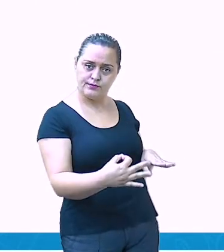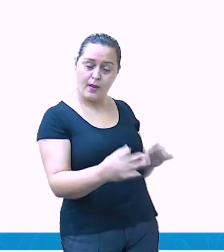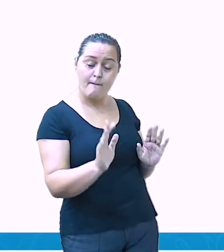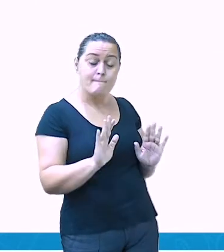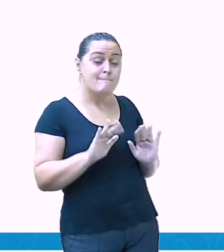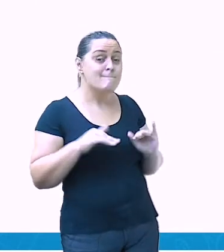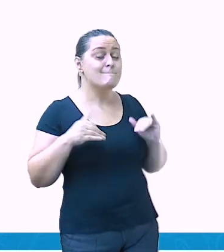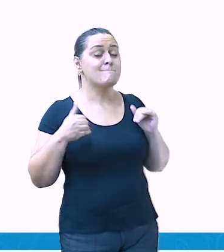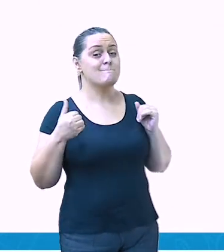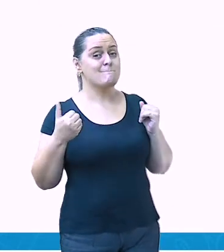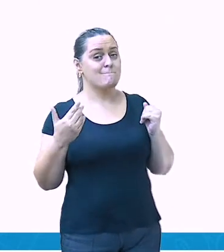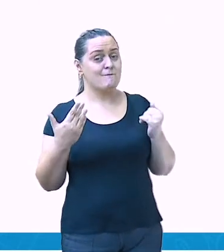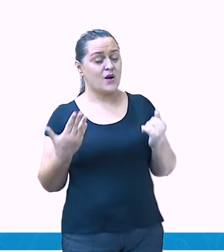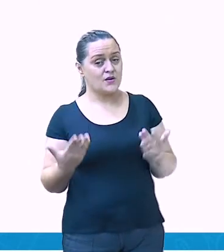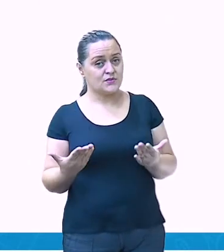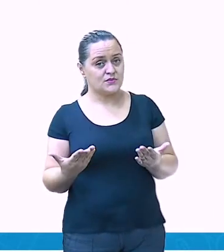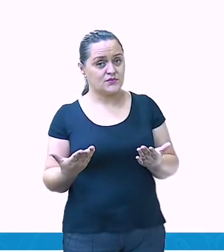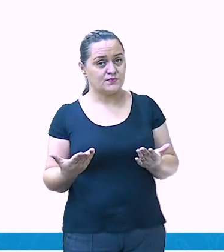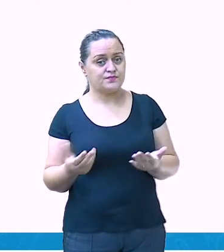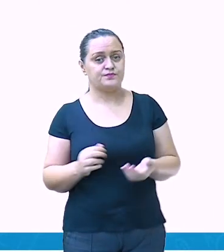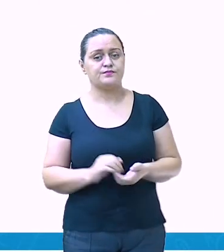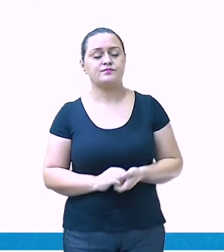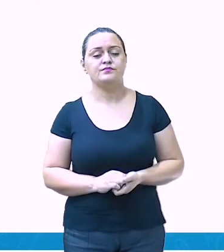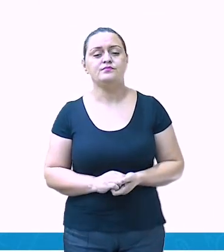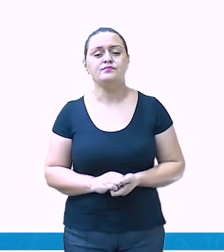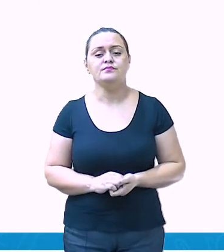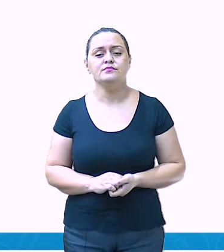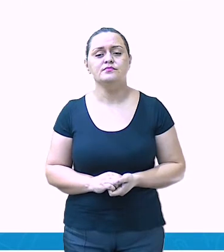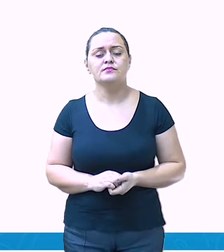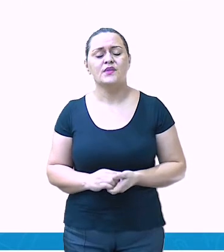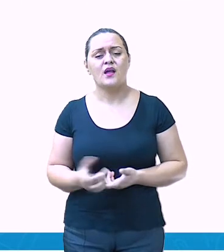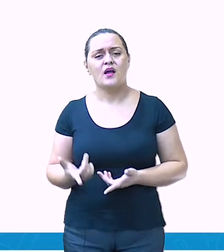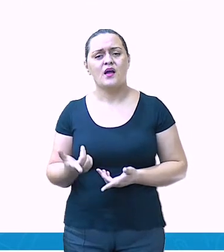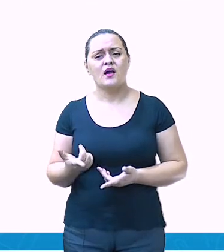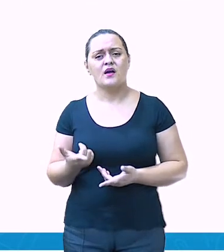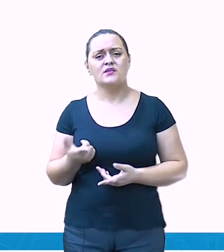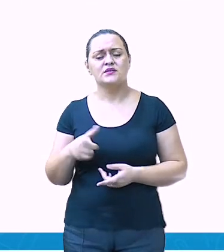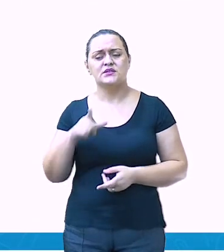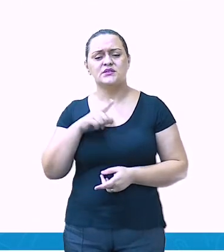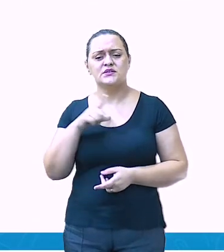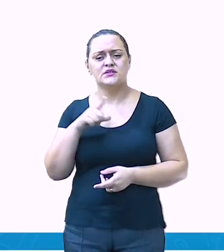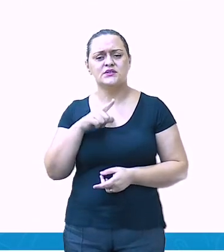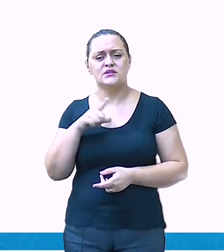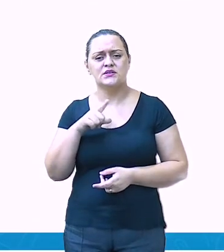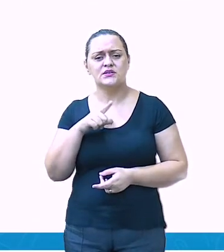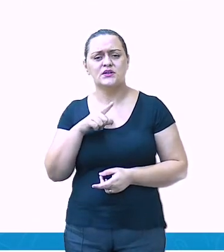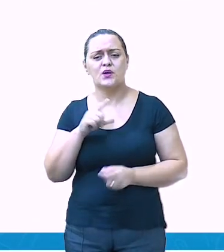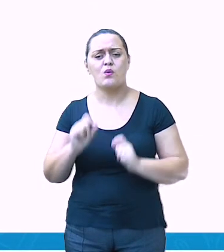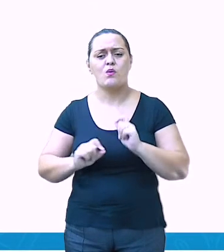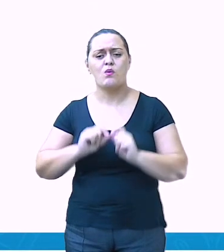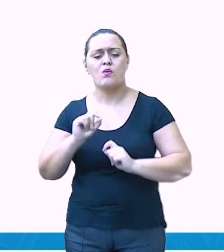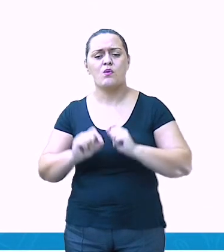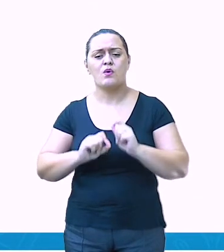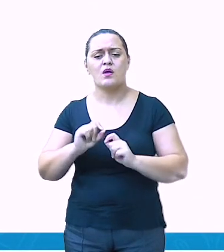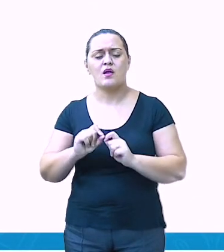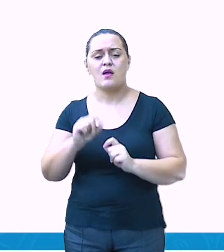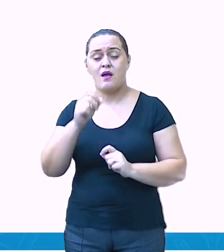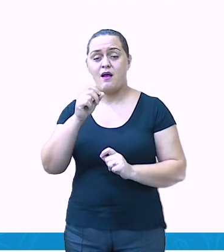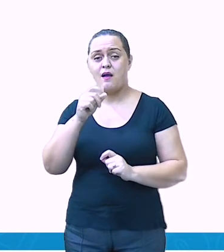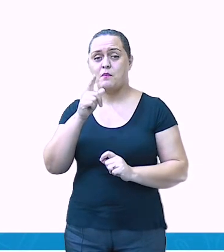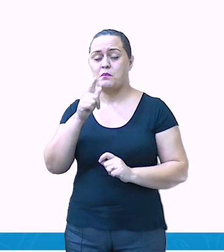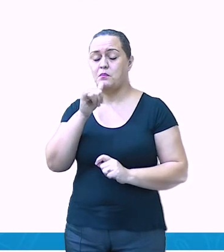Aí eu acabo fazendo com que haja um assoreamento aqui. Essa terra aqui,